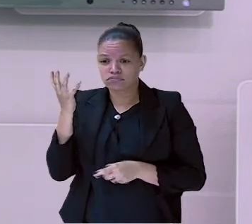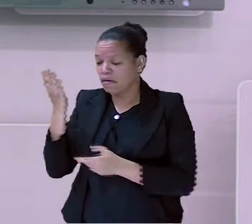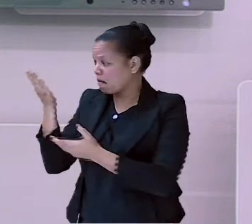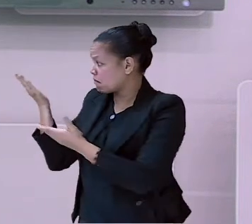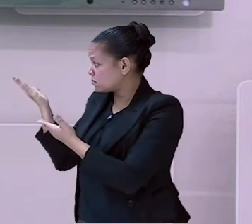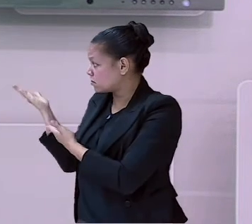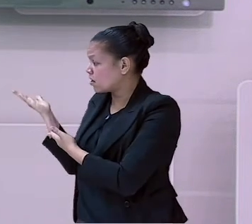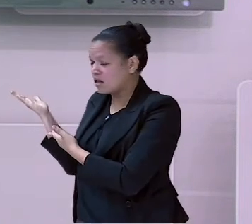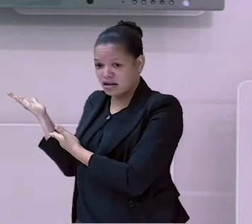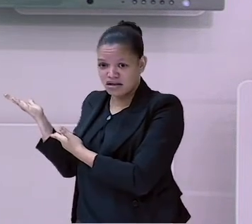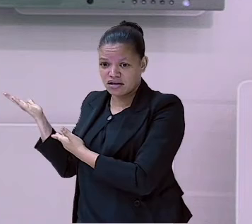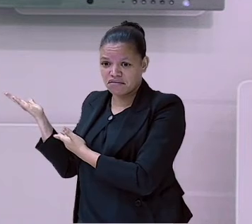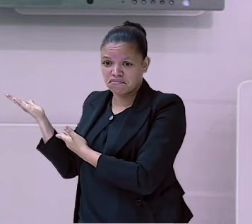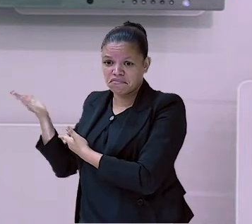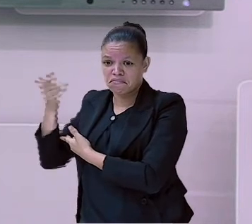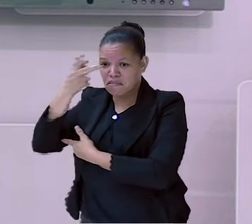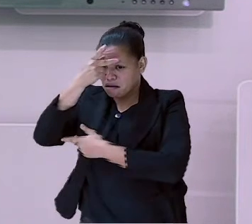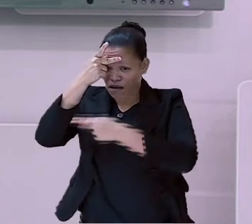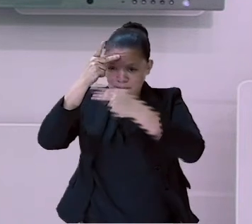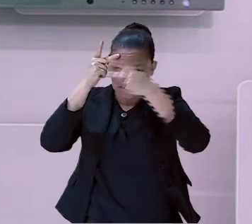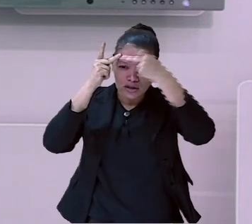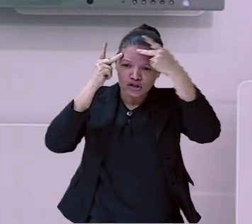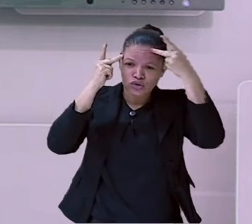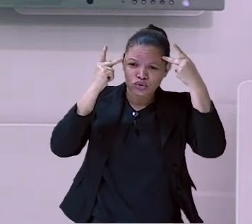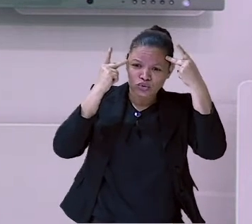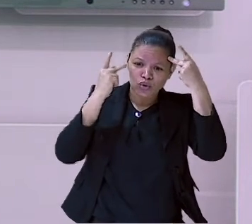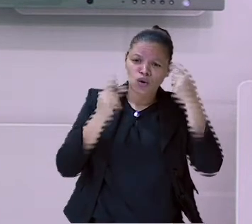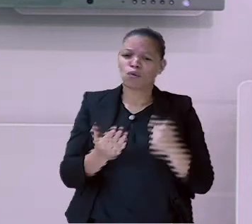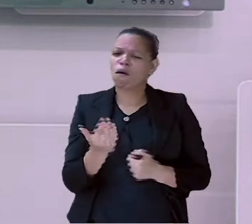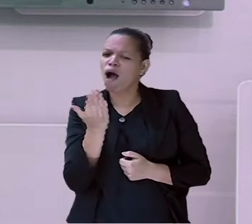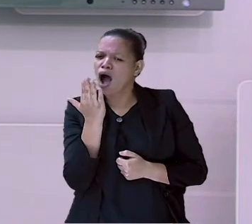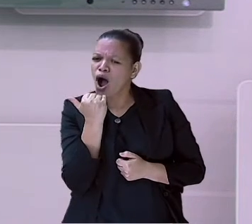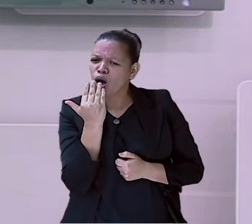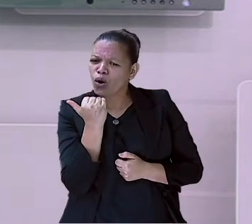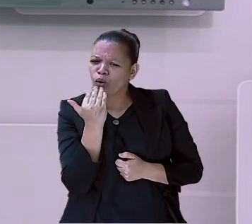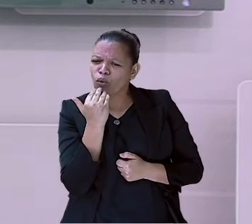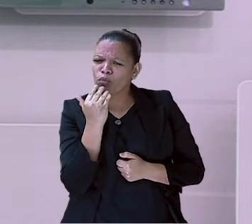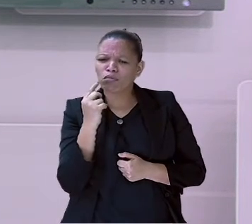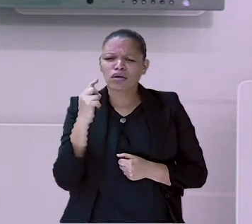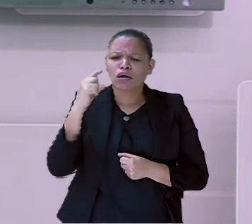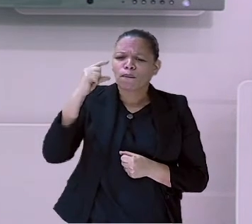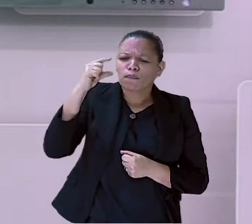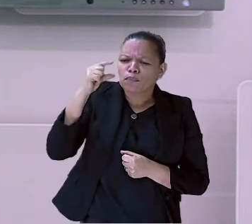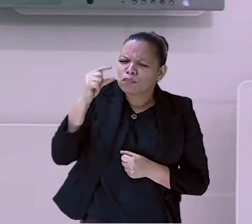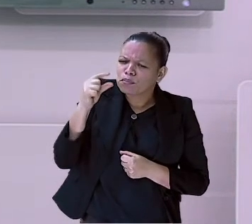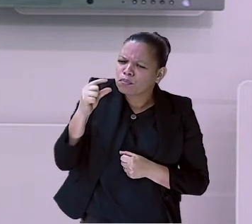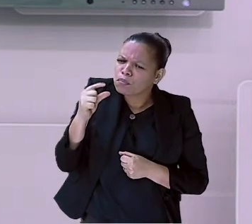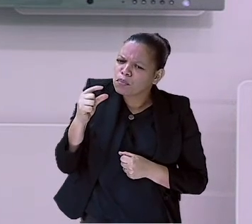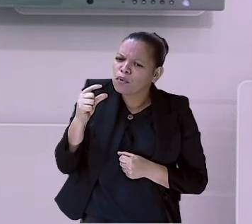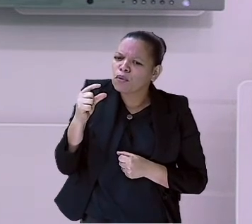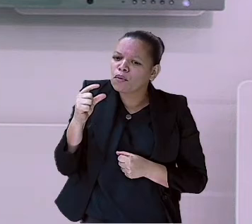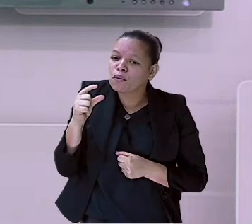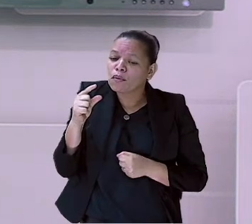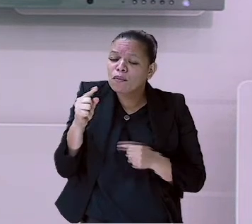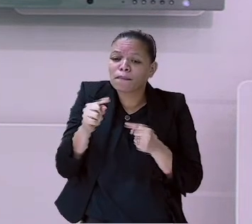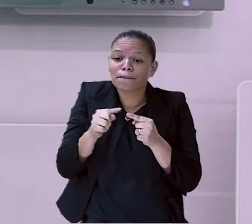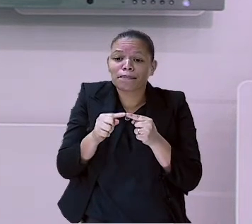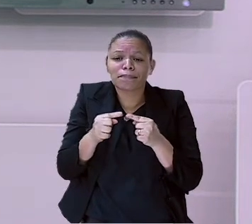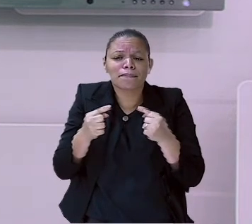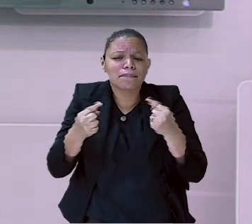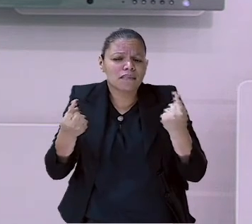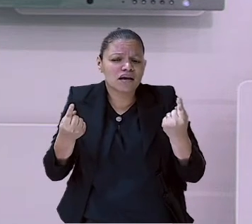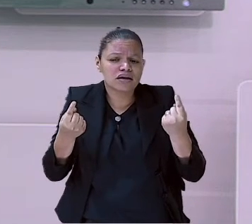alimentar da quantidade menor do que o seu corpo precisa. Por exemplo, lá na nossa pirâmide